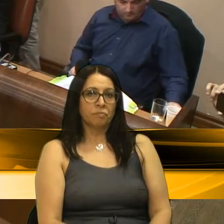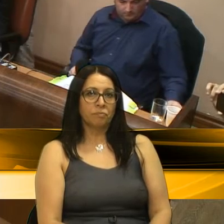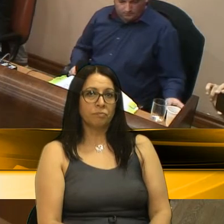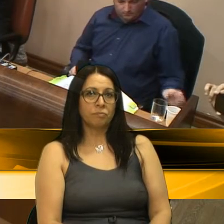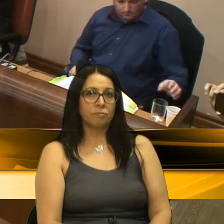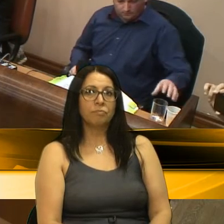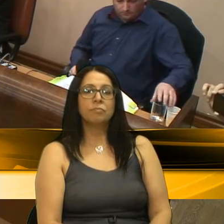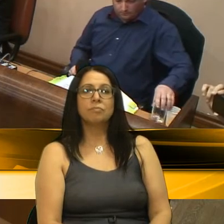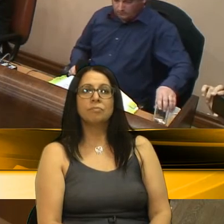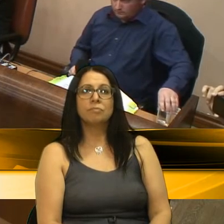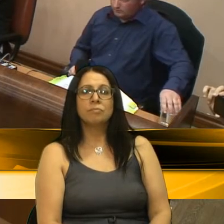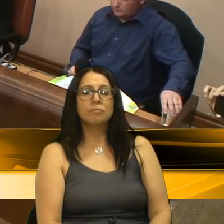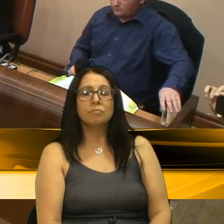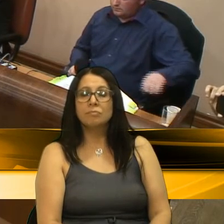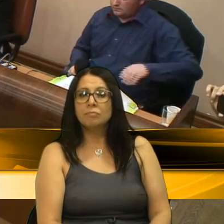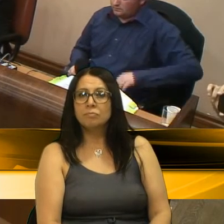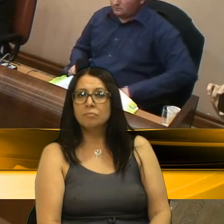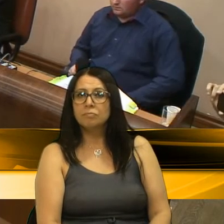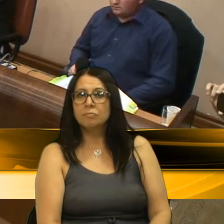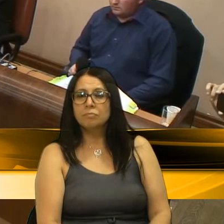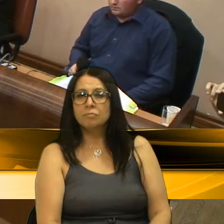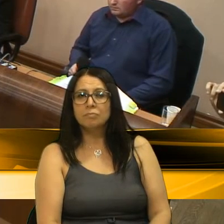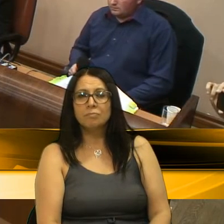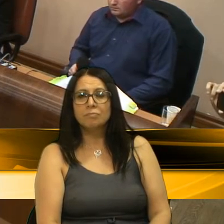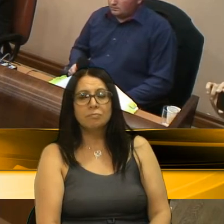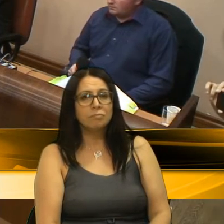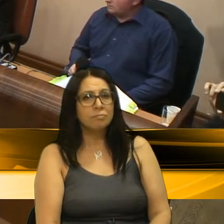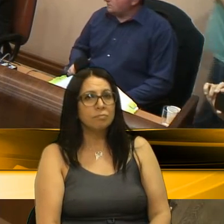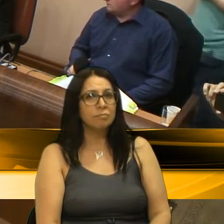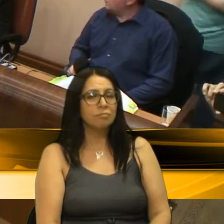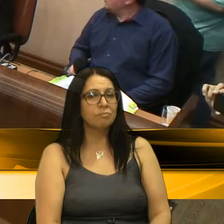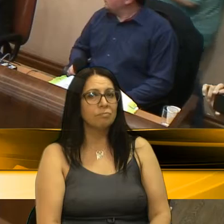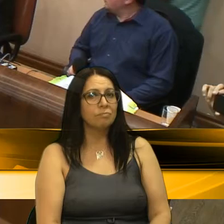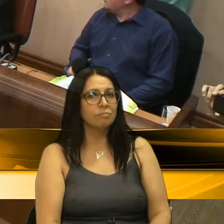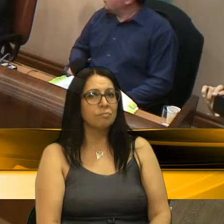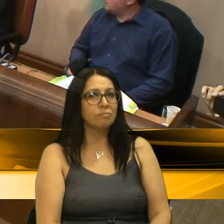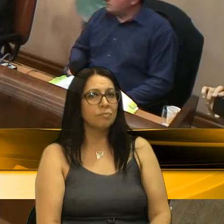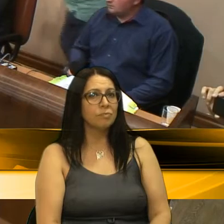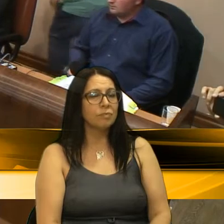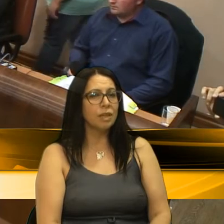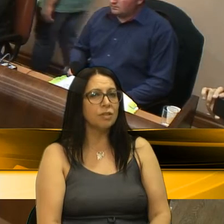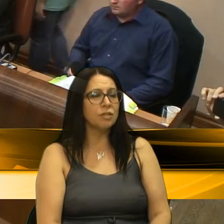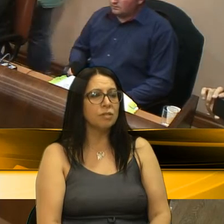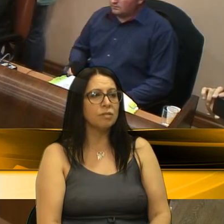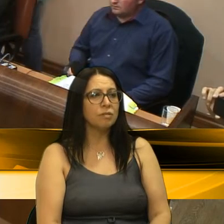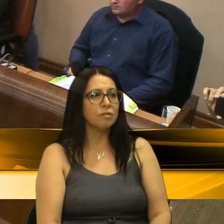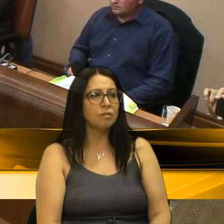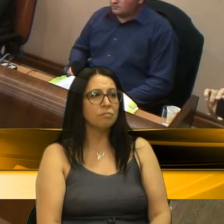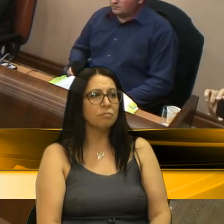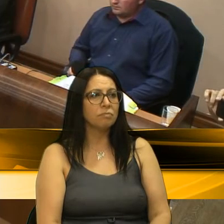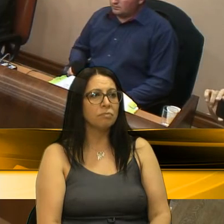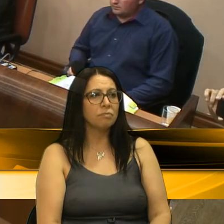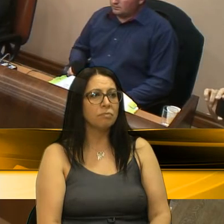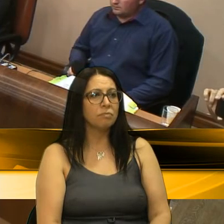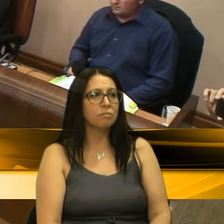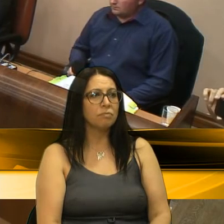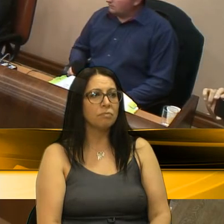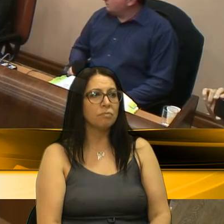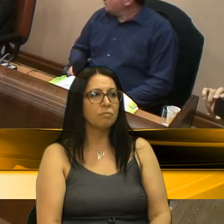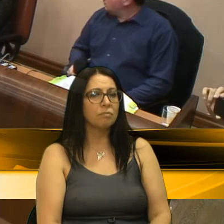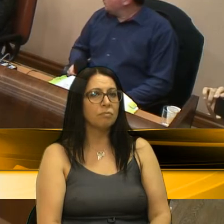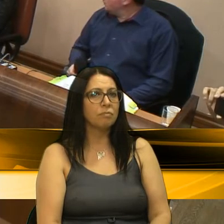Questão de ordem, senhor presidente. Tenha bondade. Eu peço a gentileza da Vossa Excelência, que